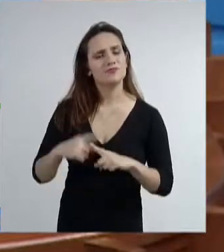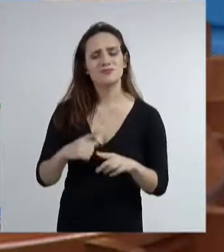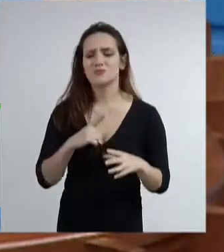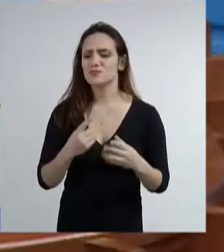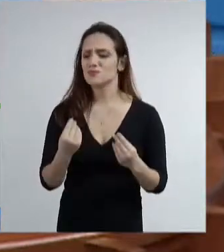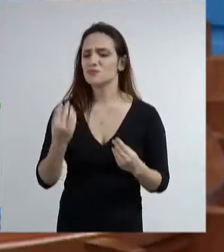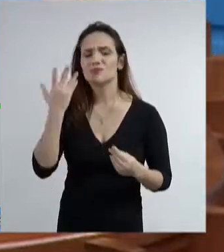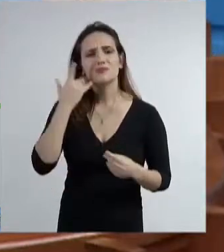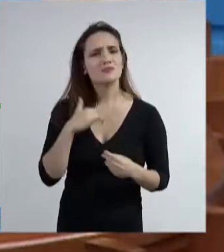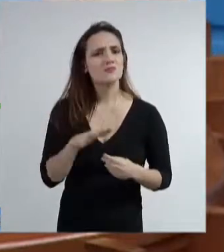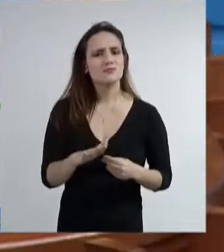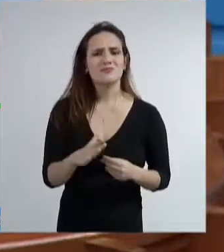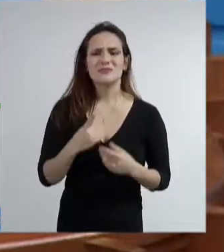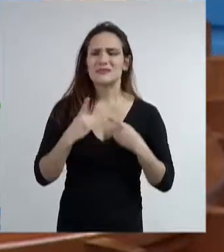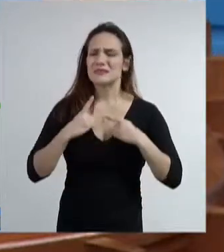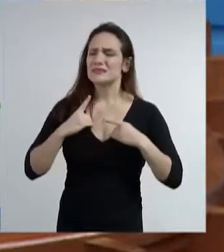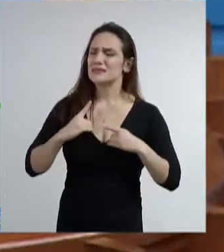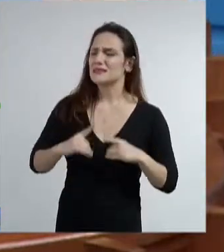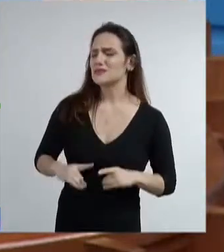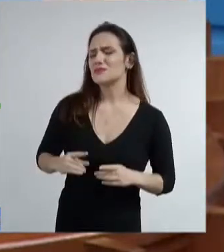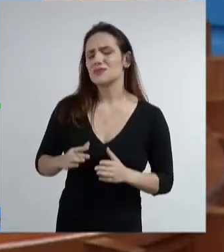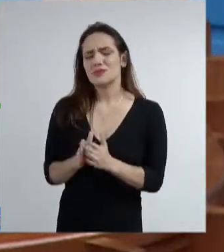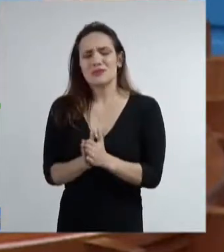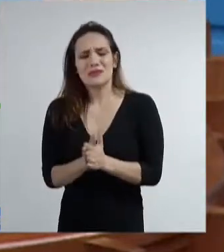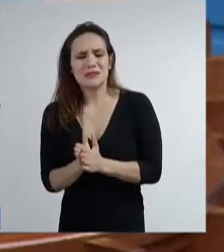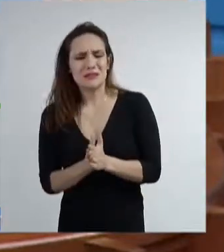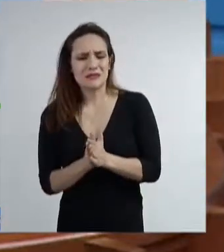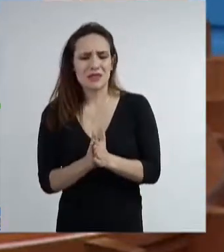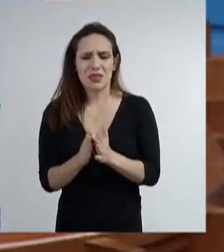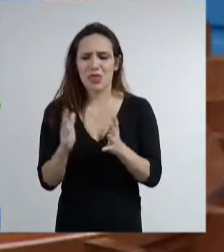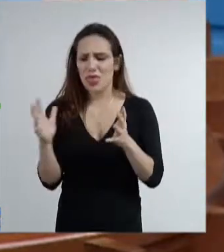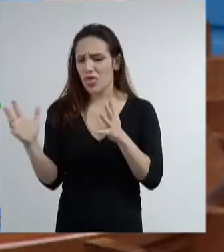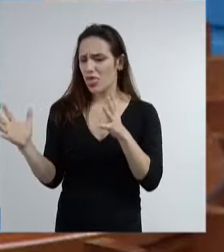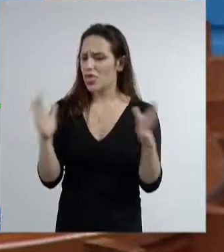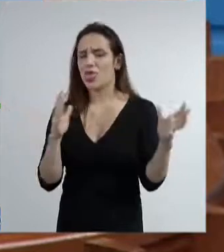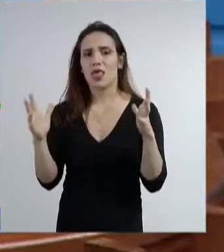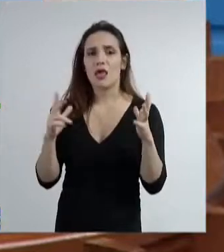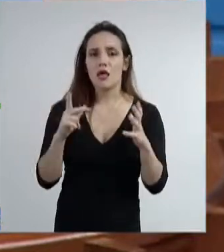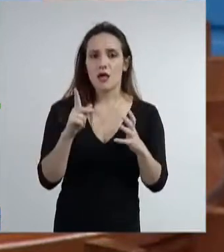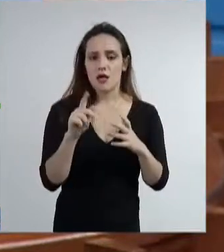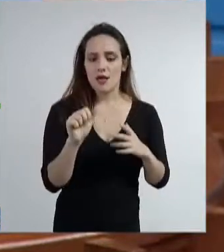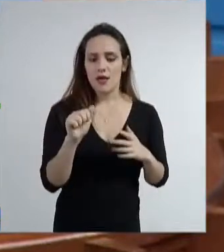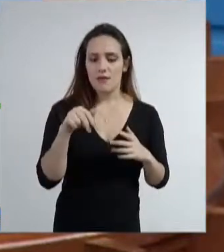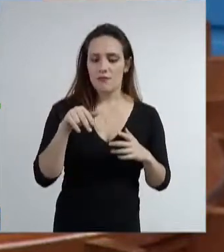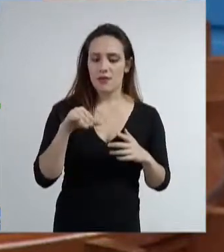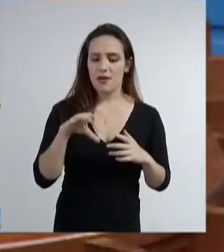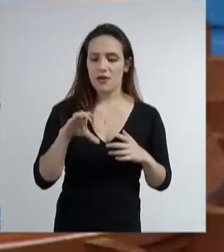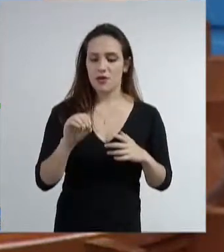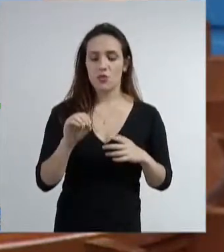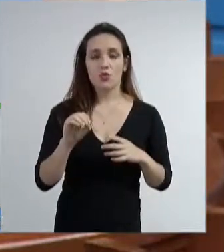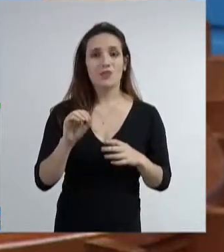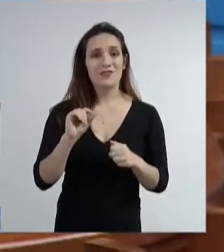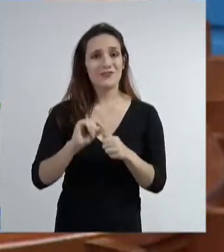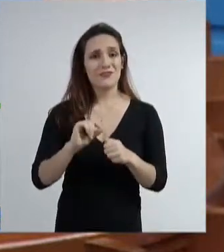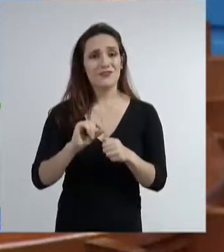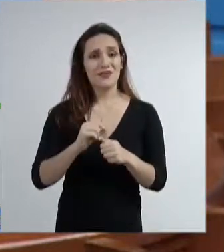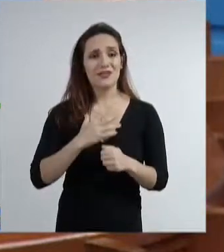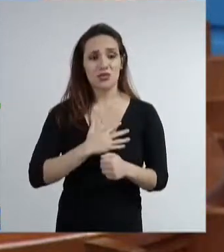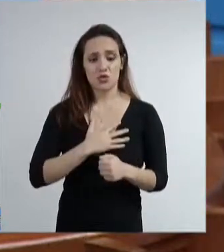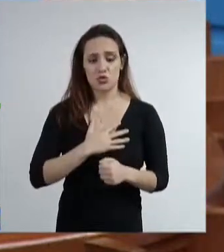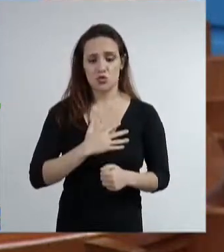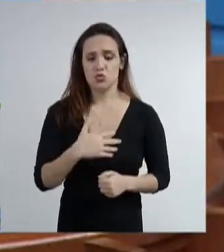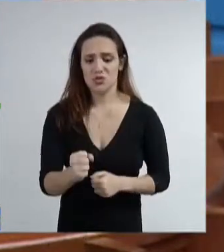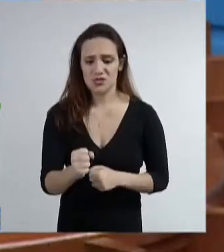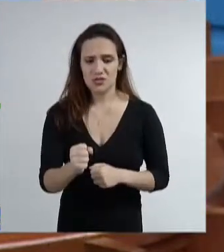por transtornos de ansiedade, transtornos de pânico e vêm cometendo suicídios. Suicídio é